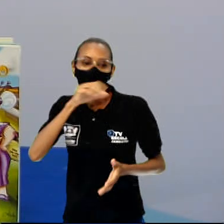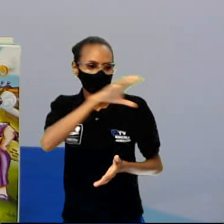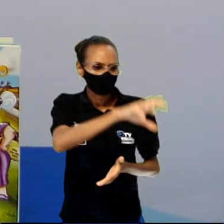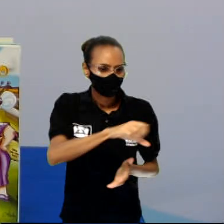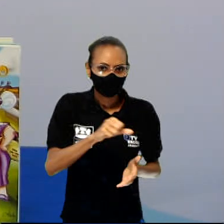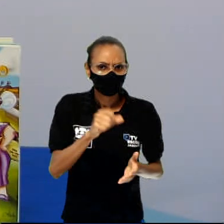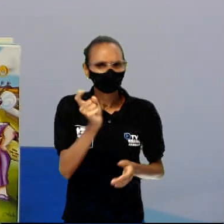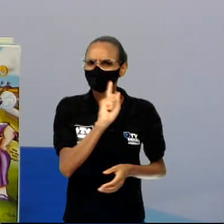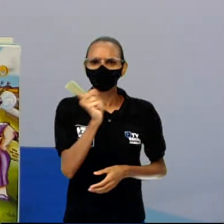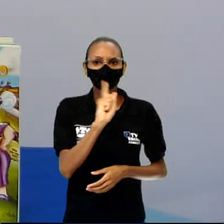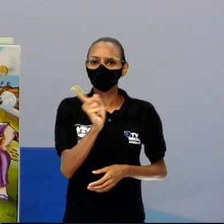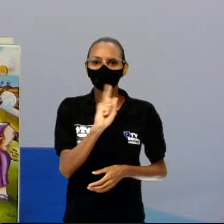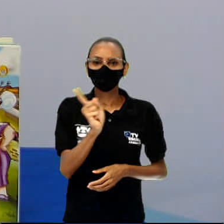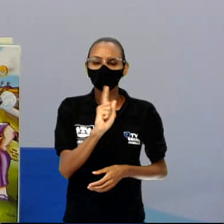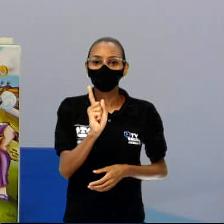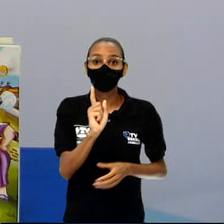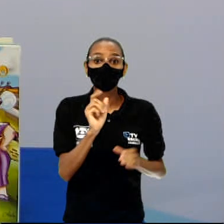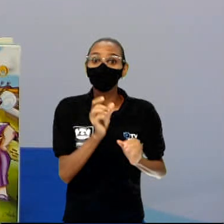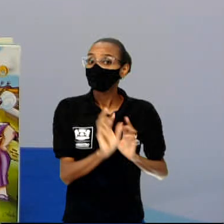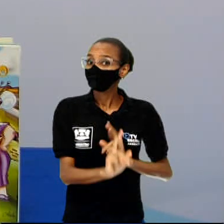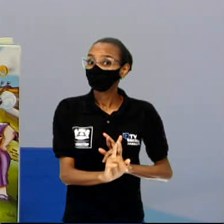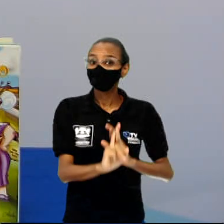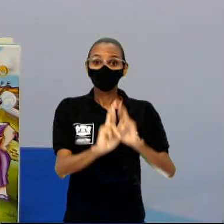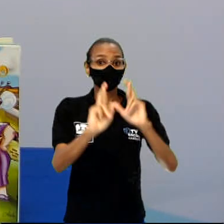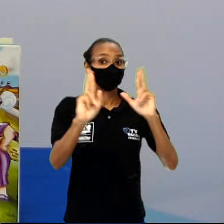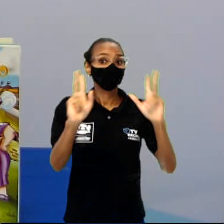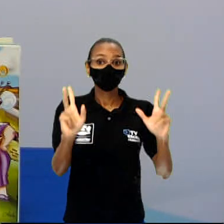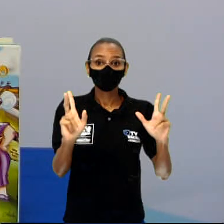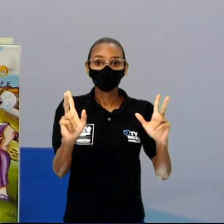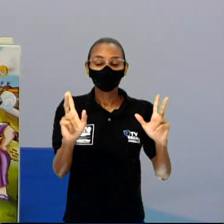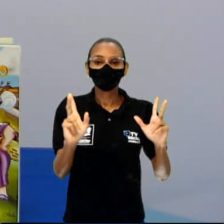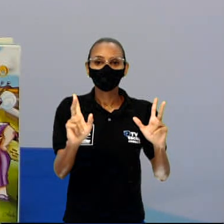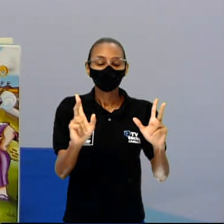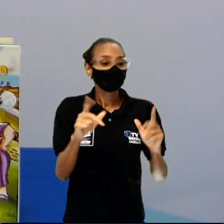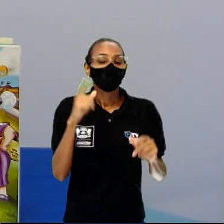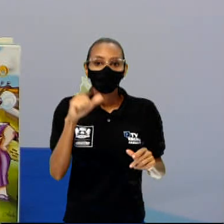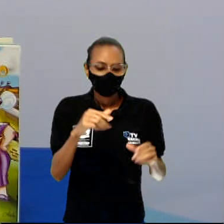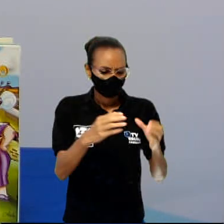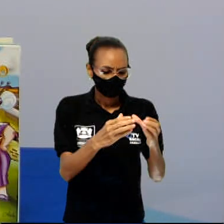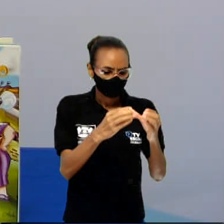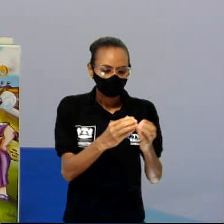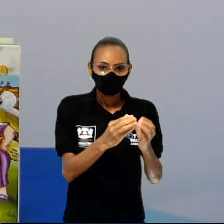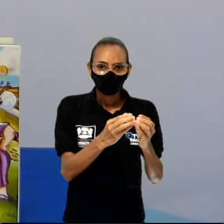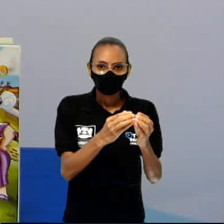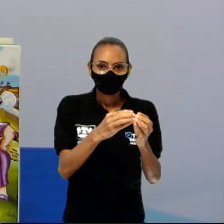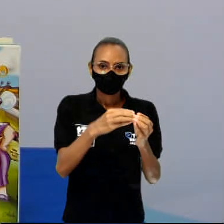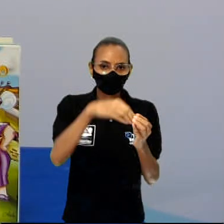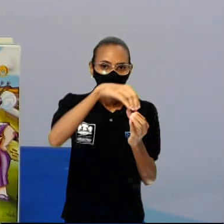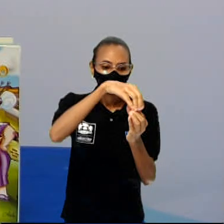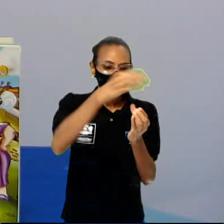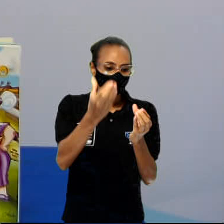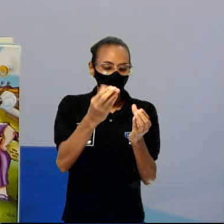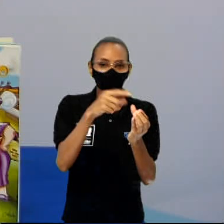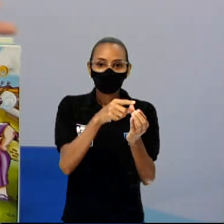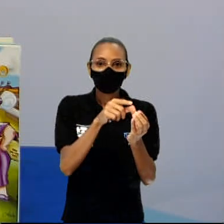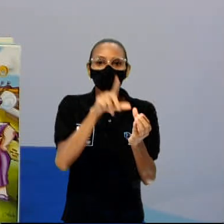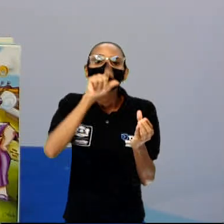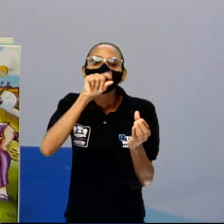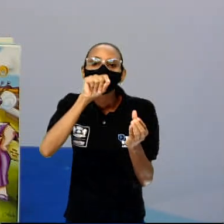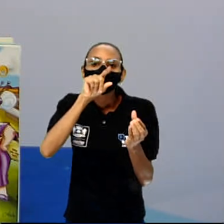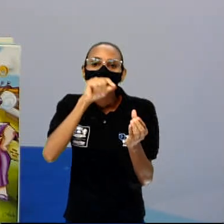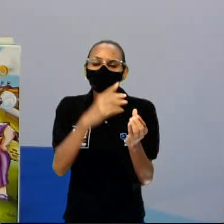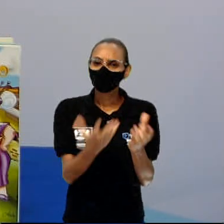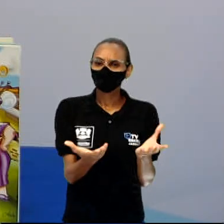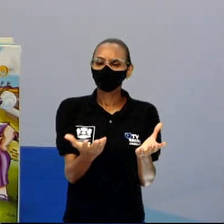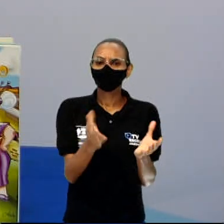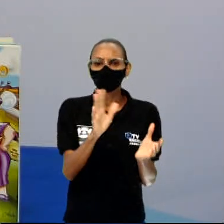não. Eram os ovos que elas estavam chocando. Olha, confusão feita. Começaram a reunir